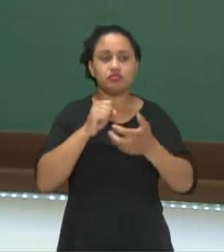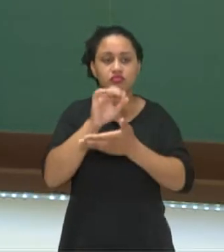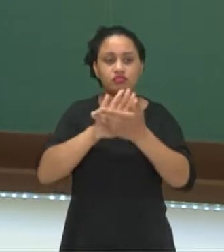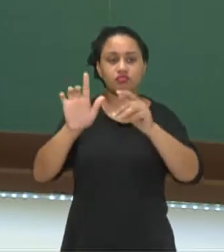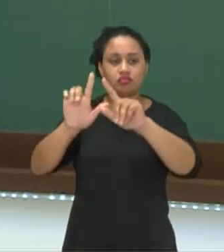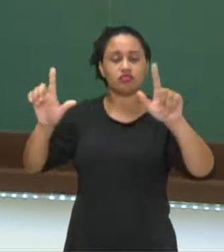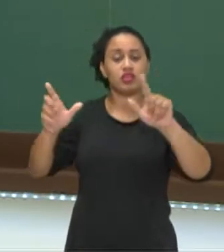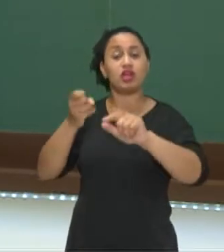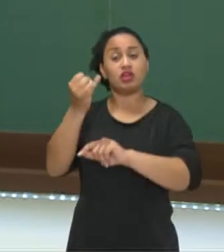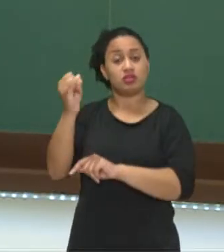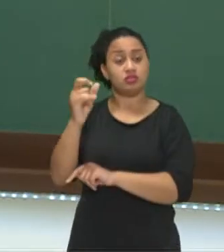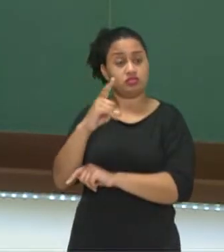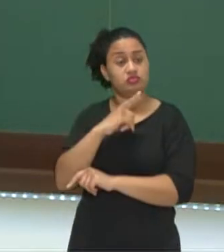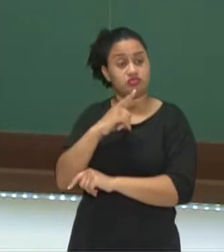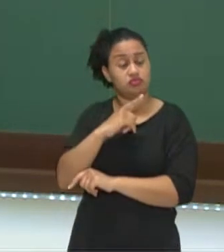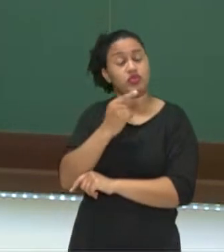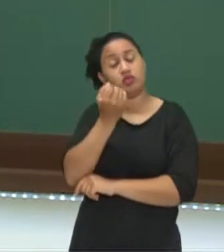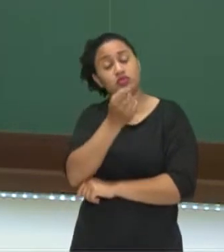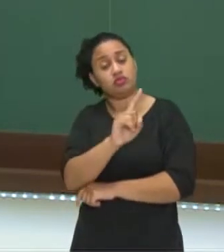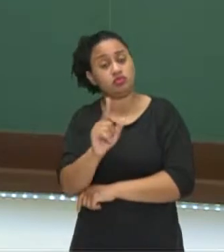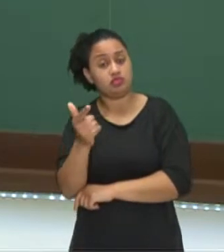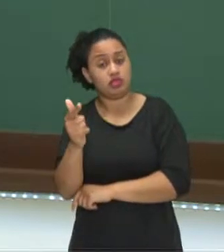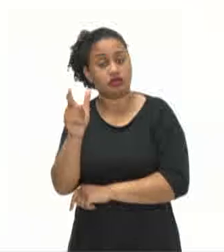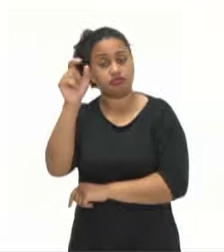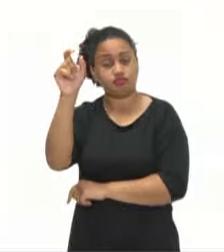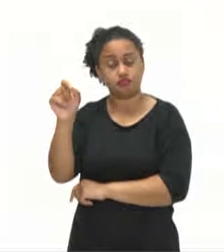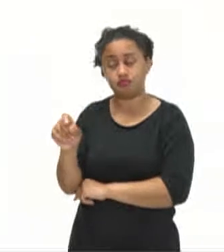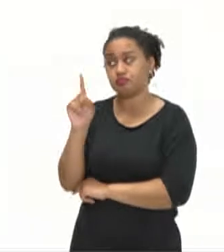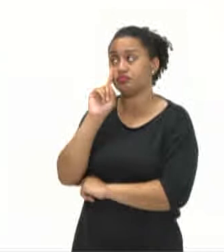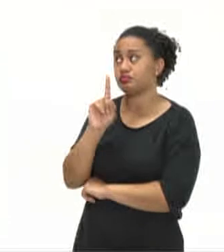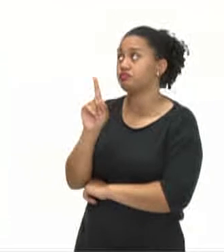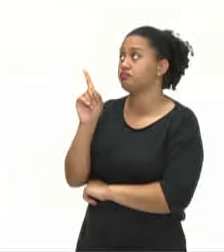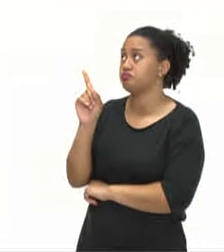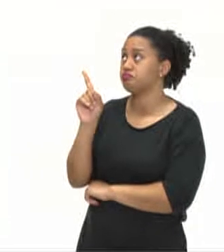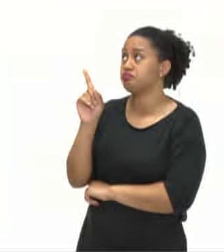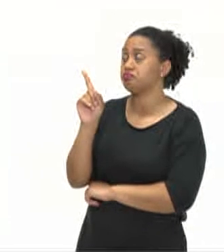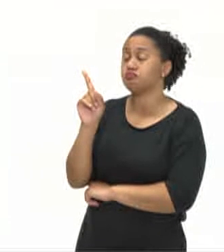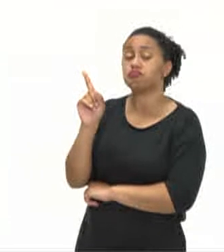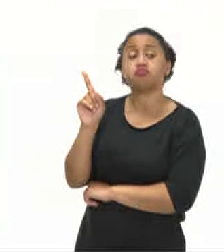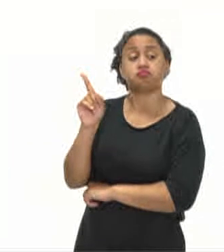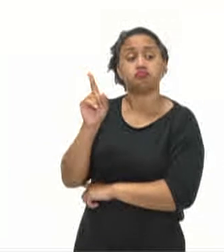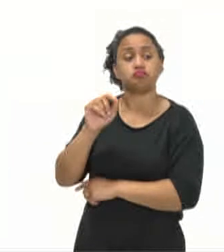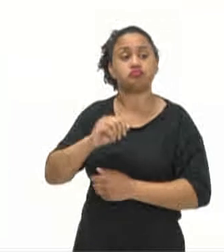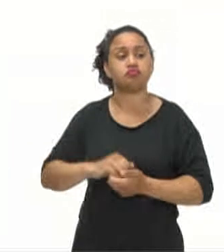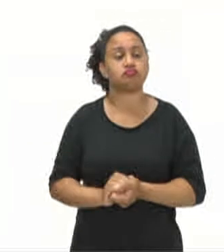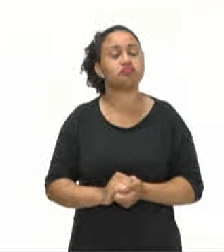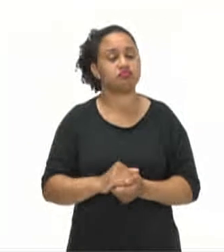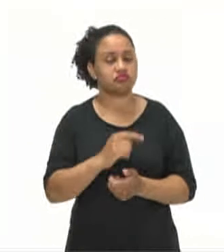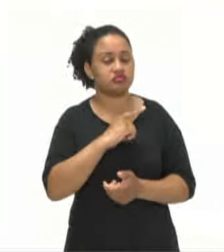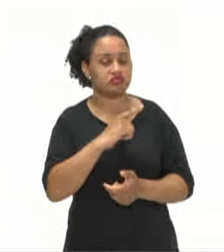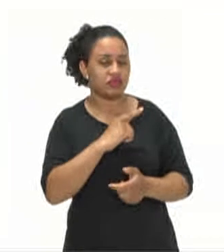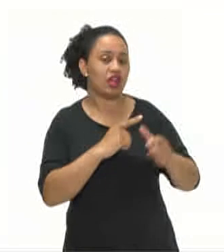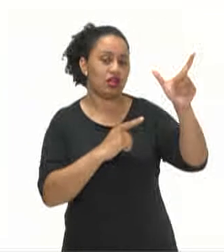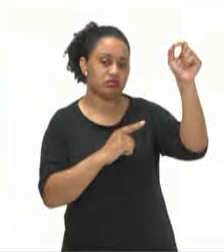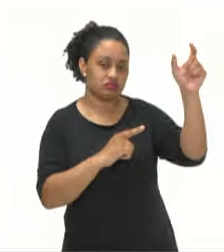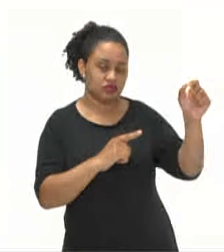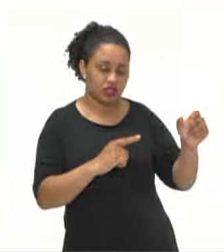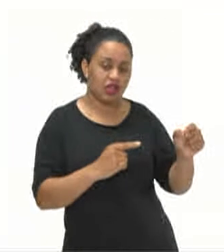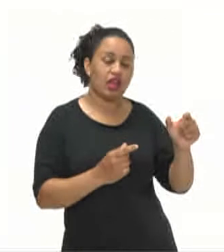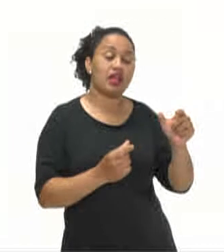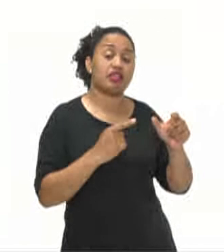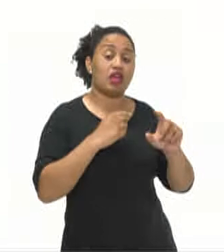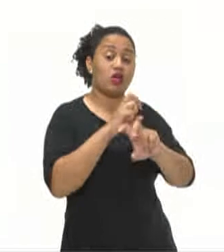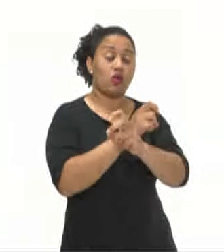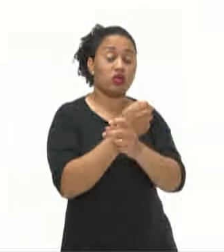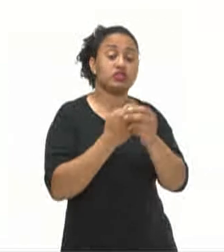invertebrados e vertebrados. Os animais vertebrados são aqueles que possuem ossos formando a coluna